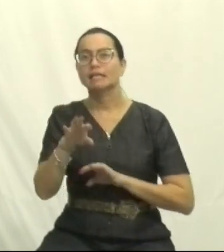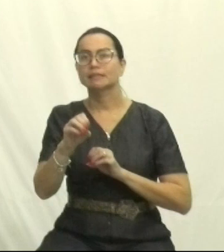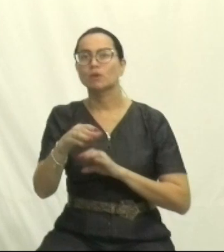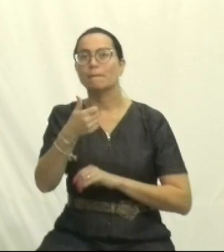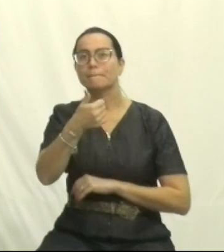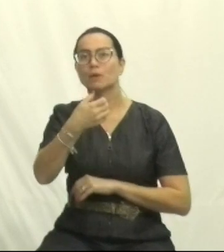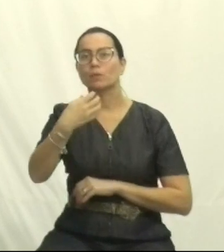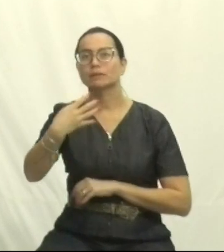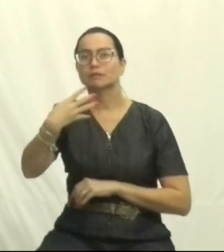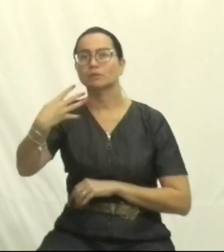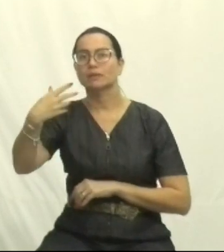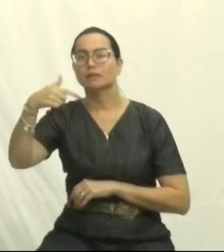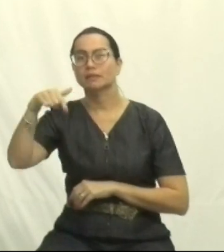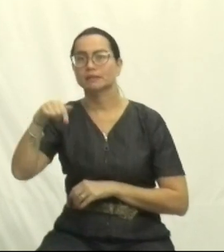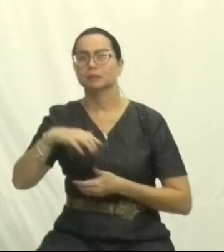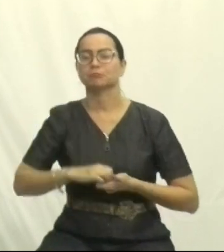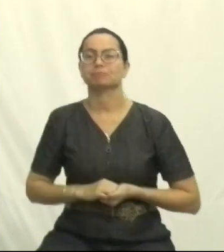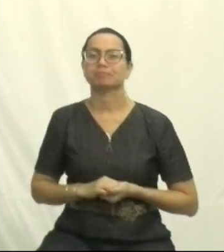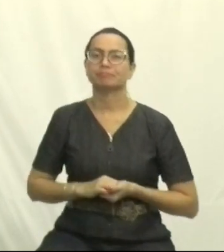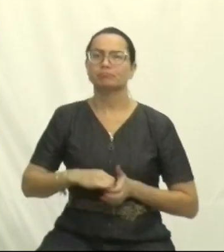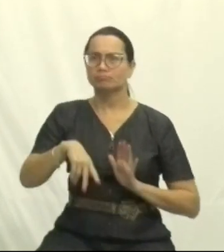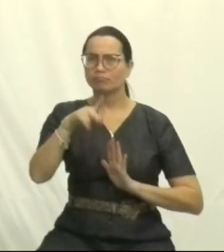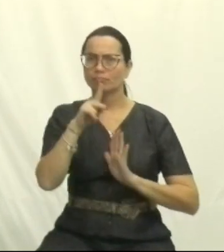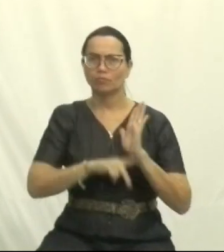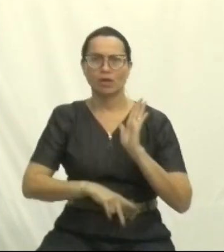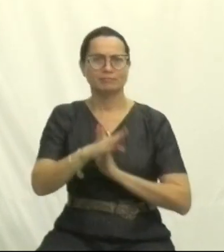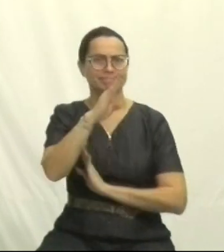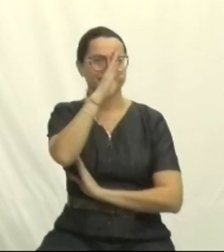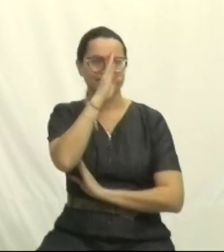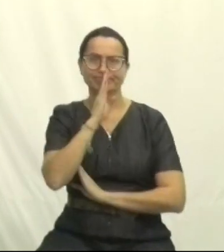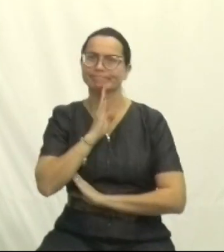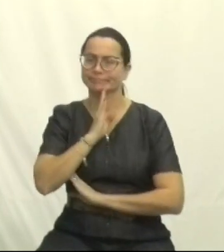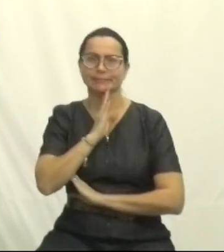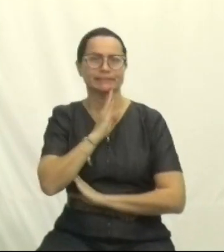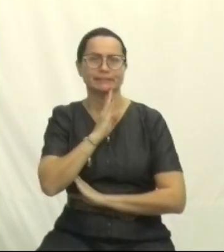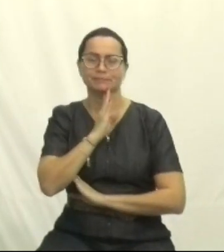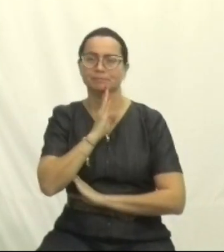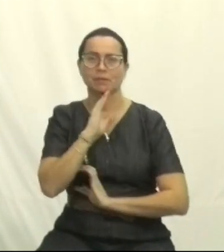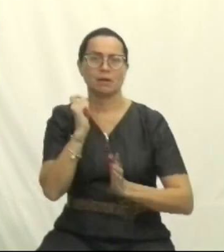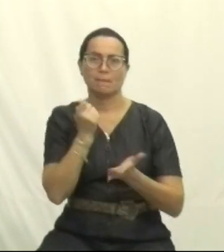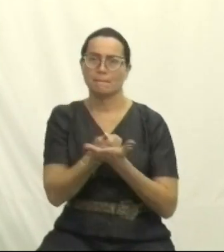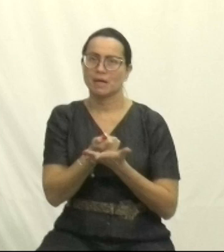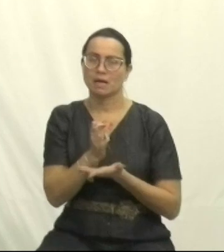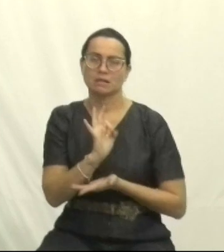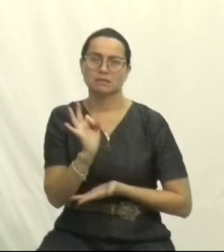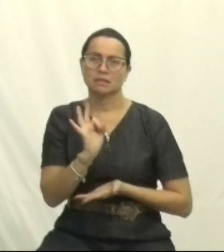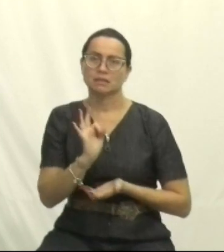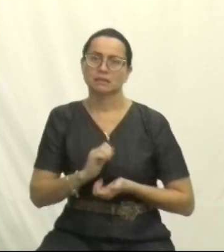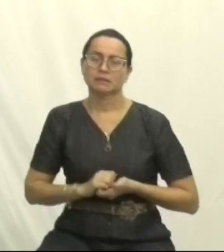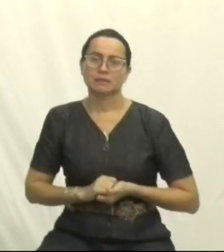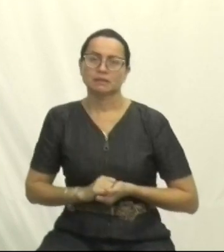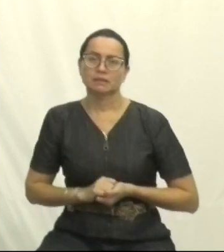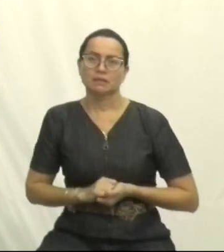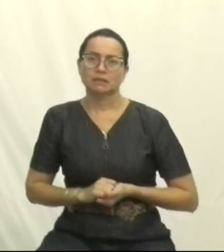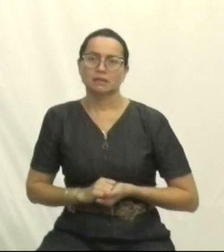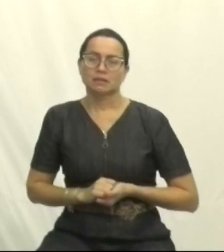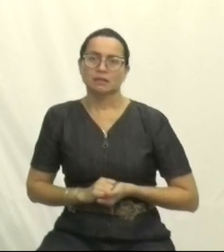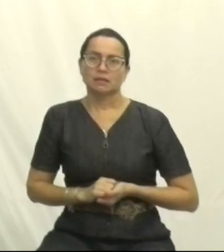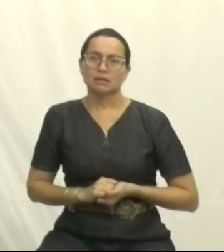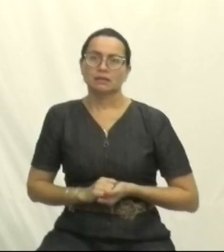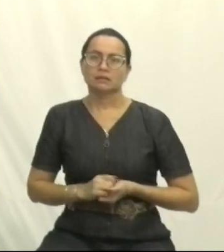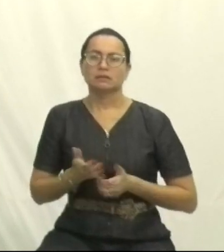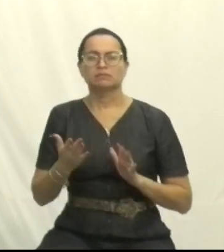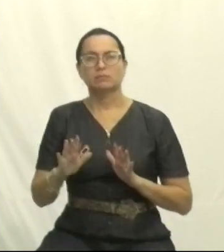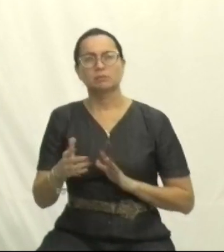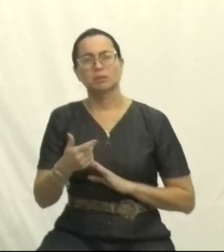O projeto é todo fornecido gratuitamente pelo Corpo de Bombeiros Militar. A gente não conseguiu atingir os 25